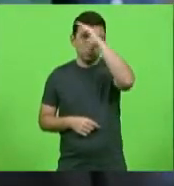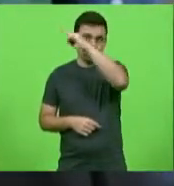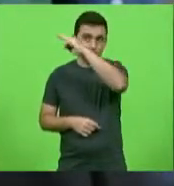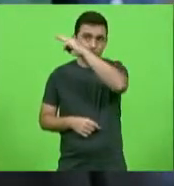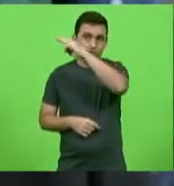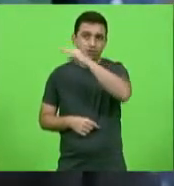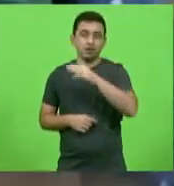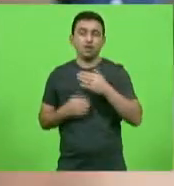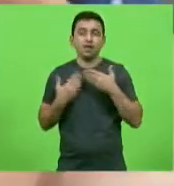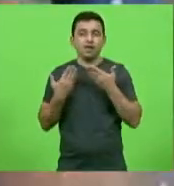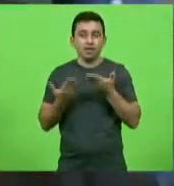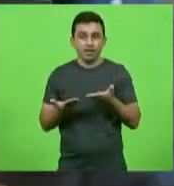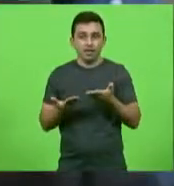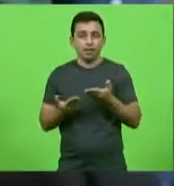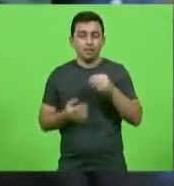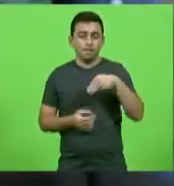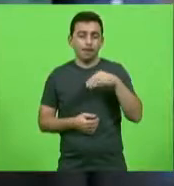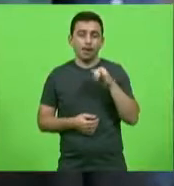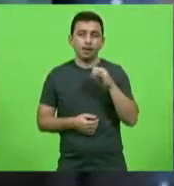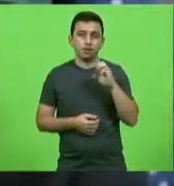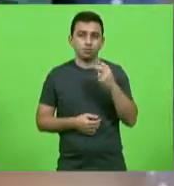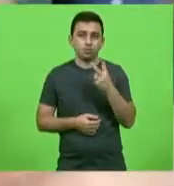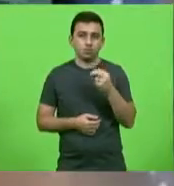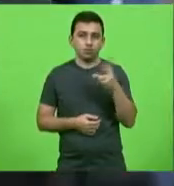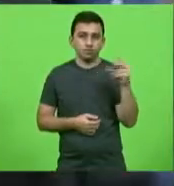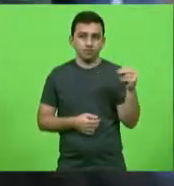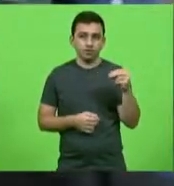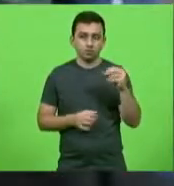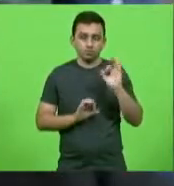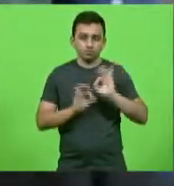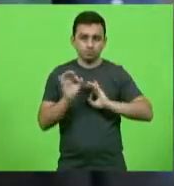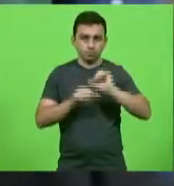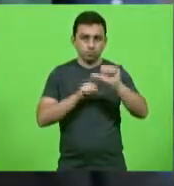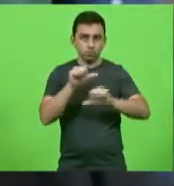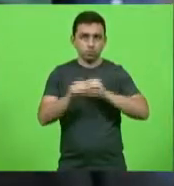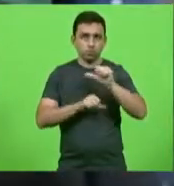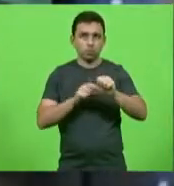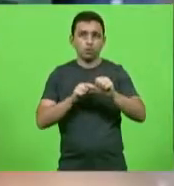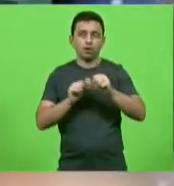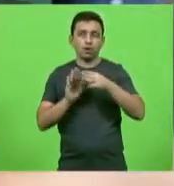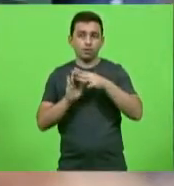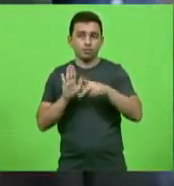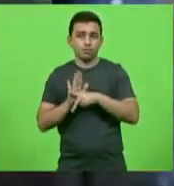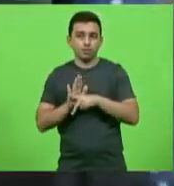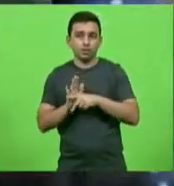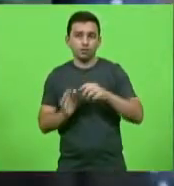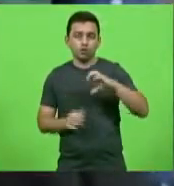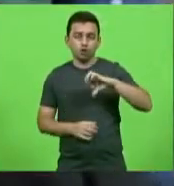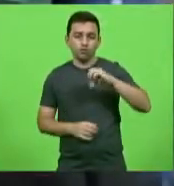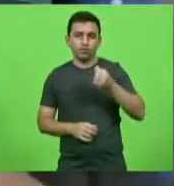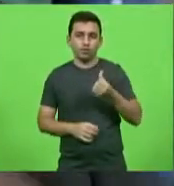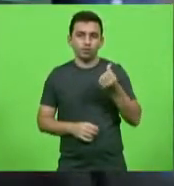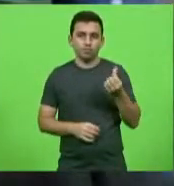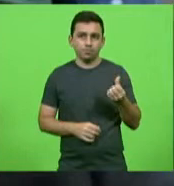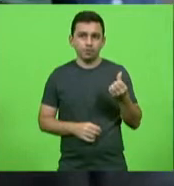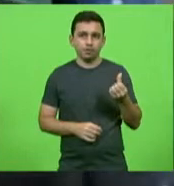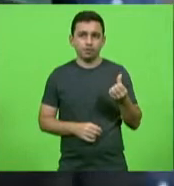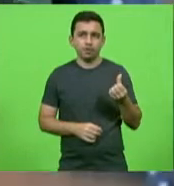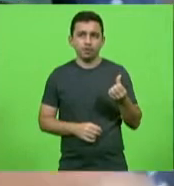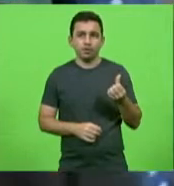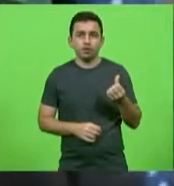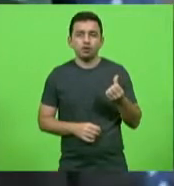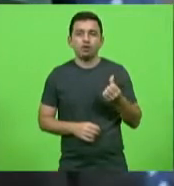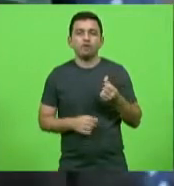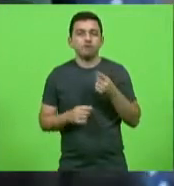Messias Bolsonaro, em maio de 2020, editou a medida provisória de número 966, que dispôs sobre